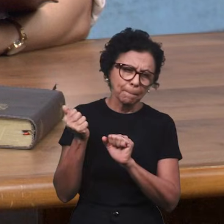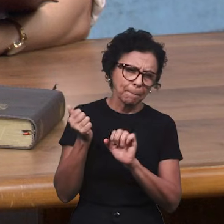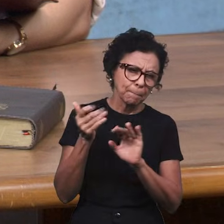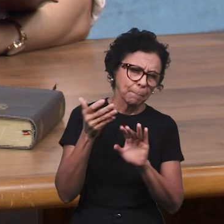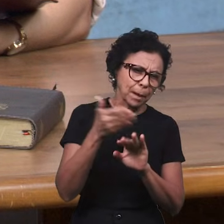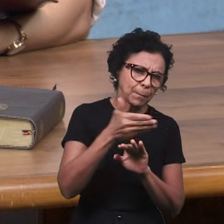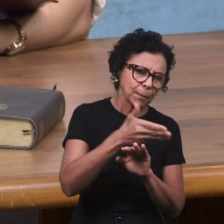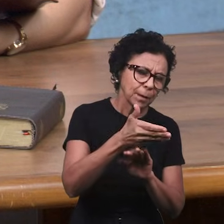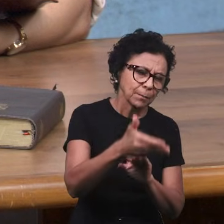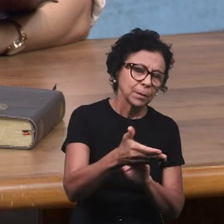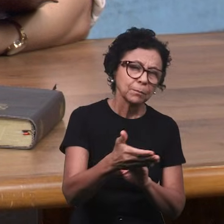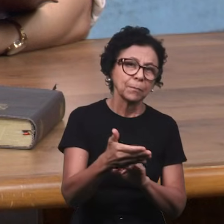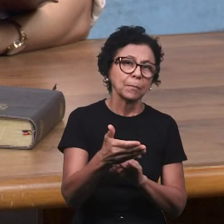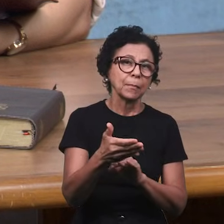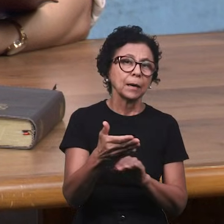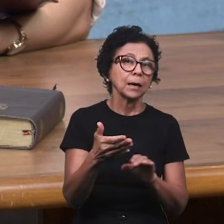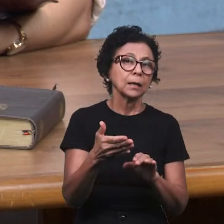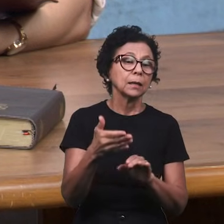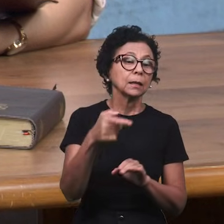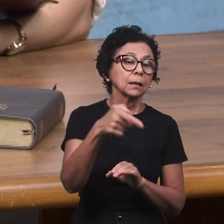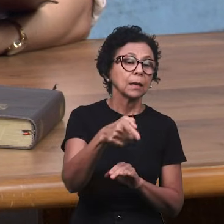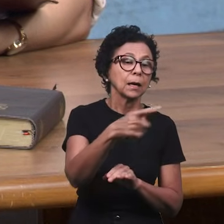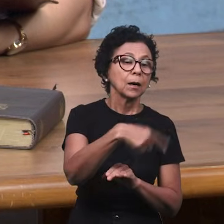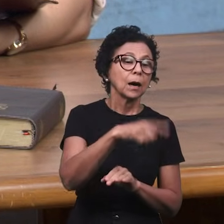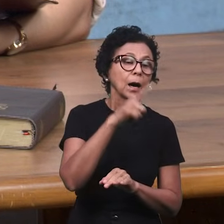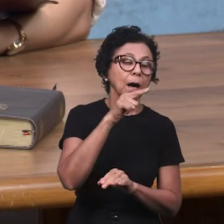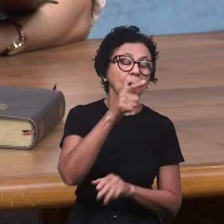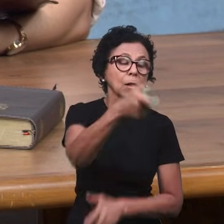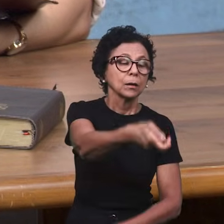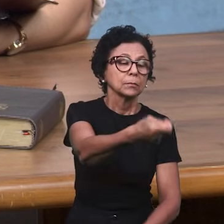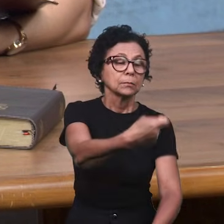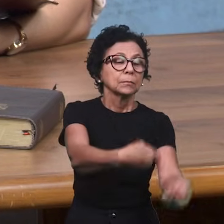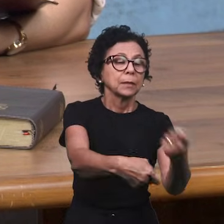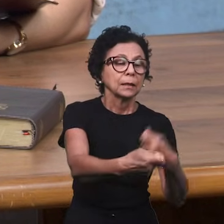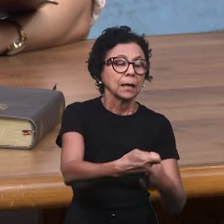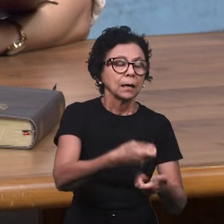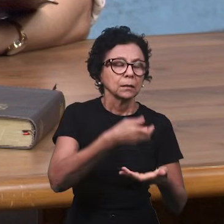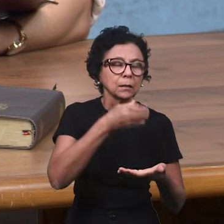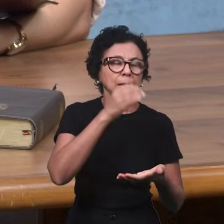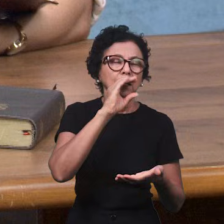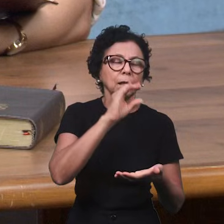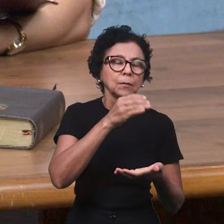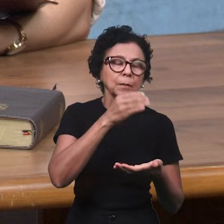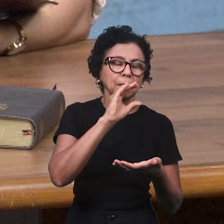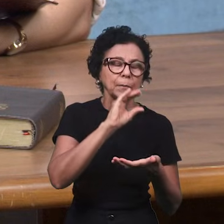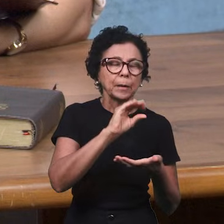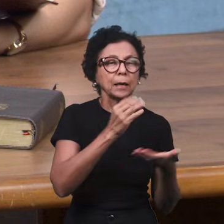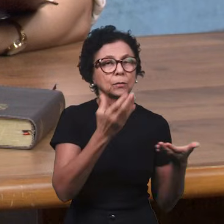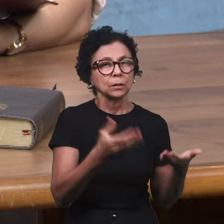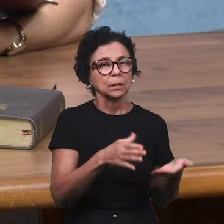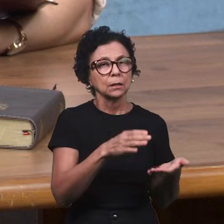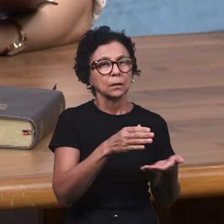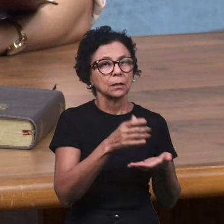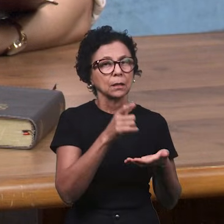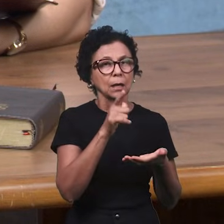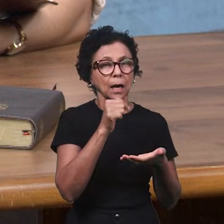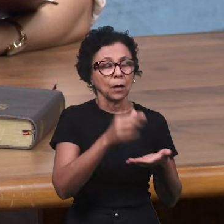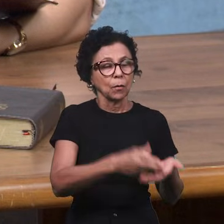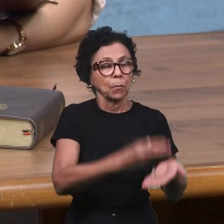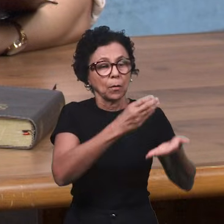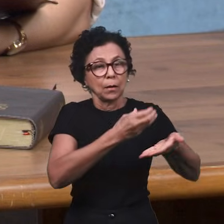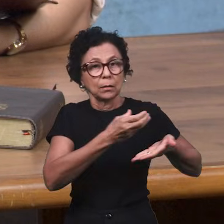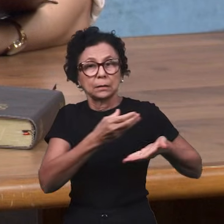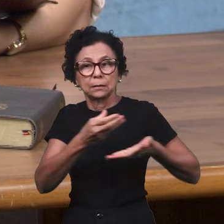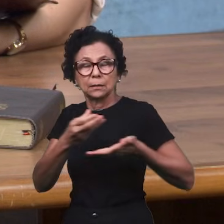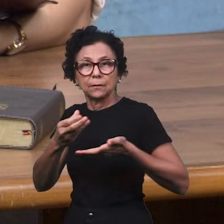de Belém que estava à porta, e tomaram dela e a trouxeram a Davi. Porém Davi